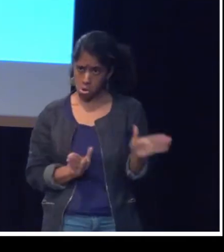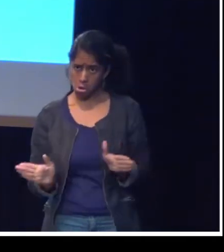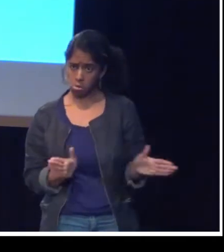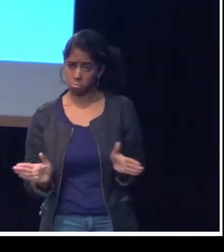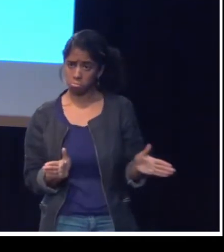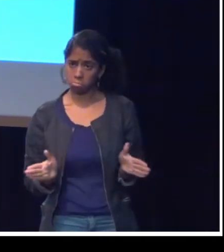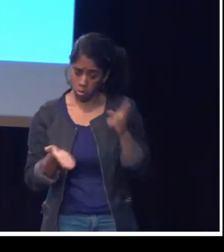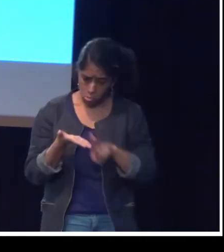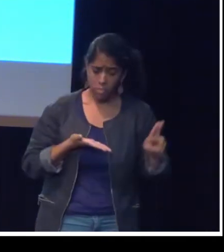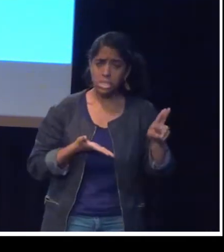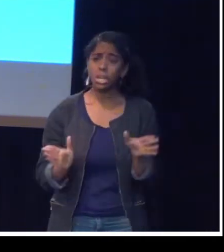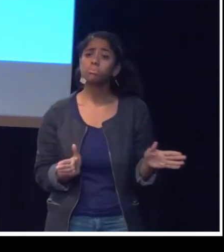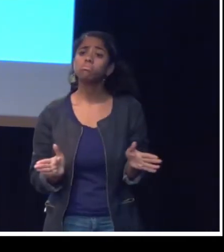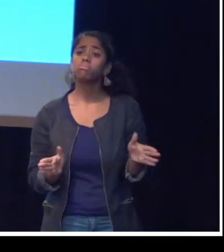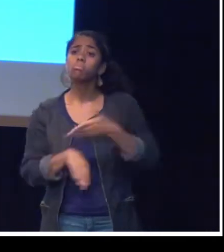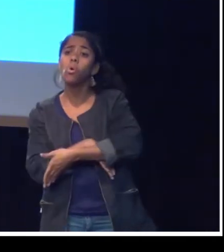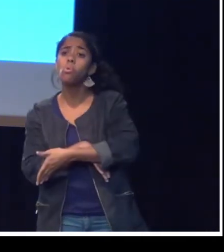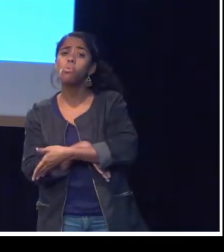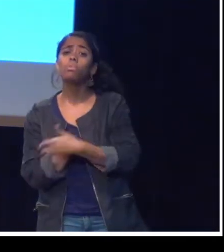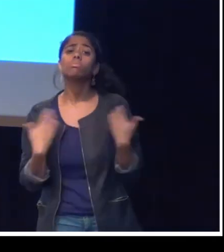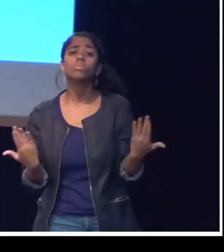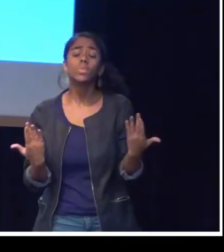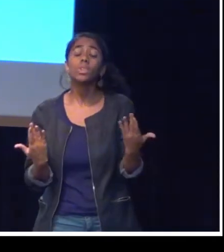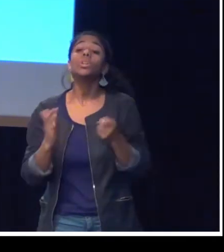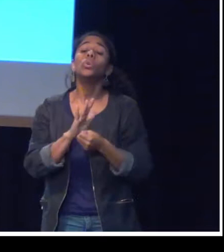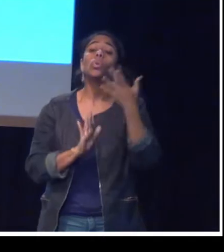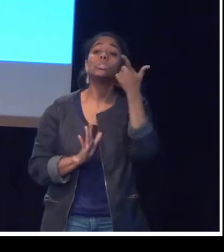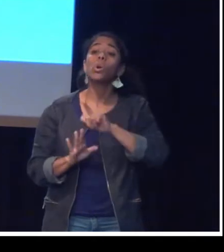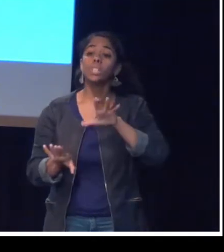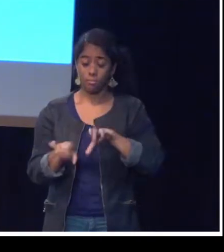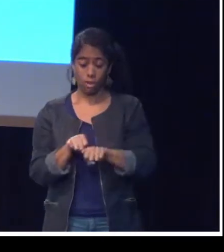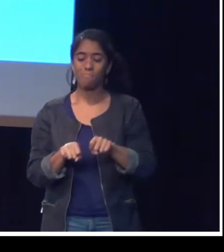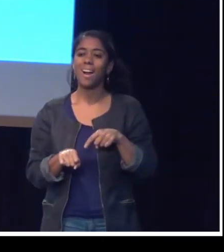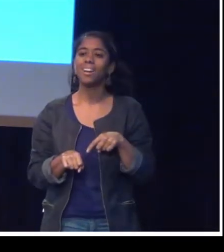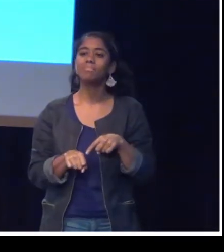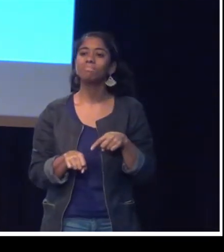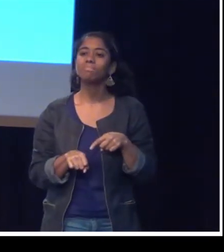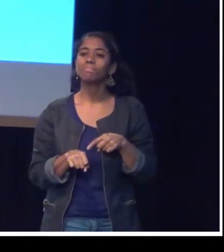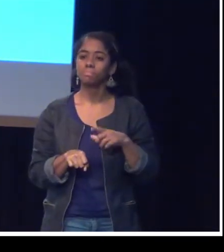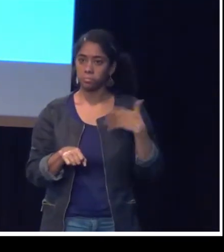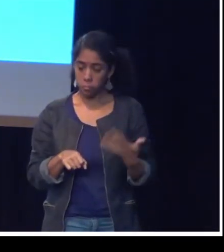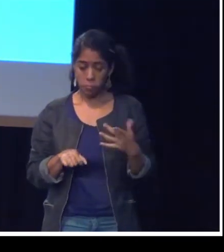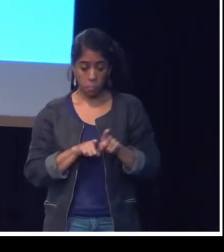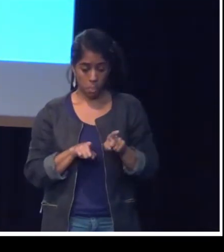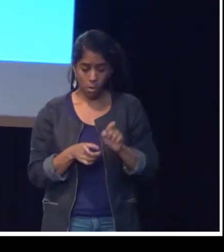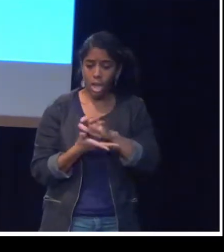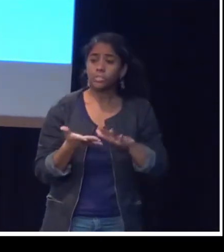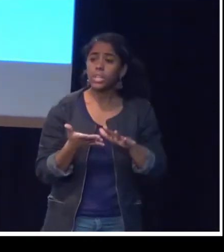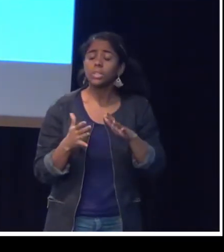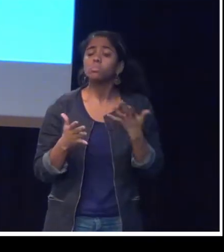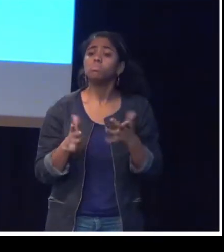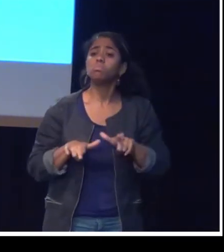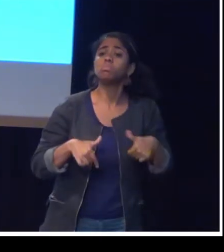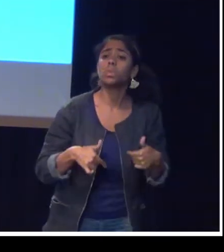universidade? Quantas concluem seus cursos? Quais as principais atividades que exercem? Conhece língua de sinais ou conhece qualquer outro tipo